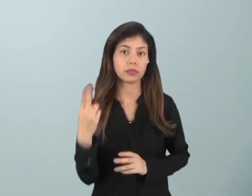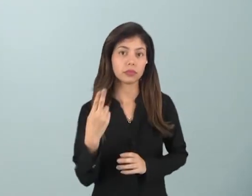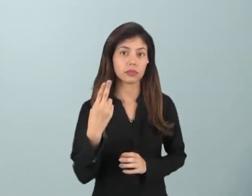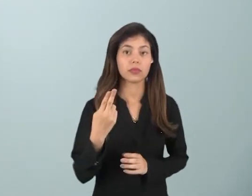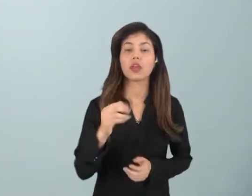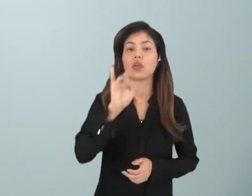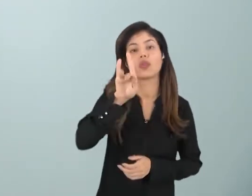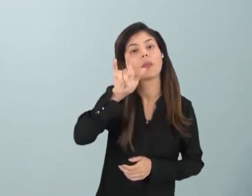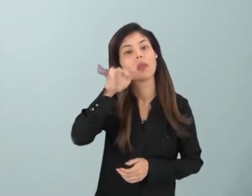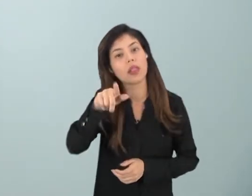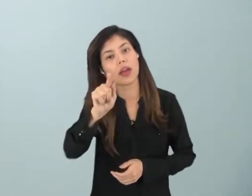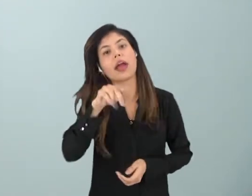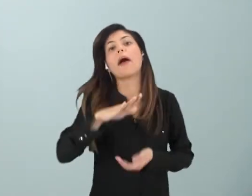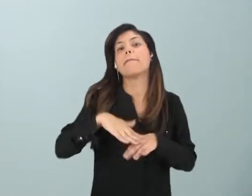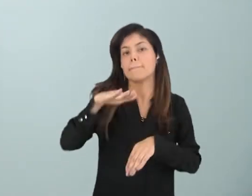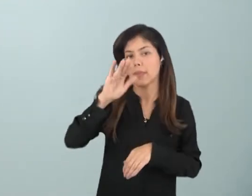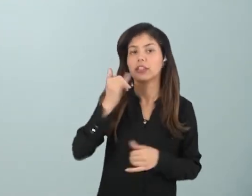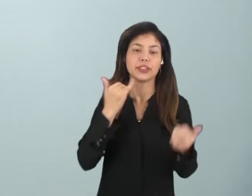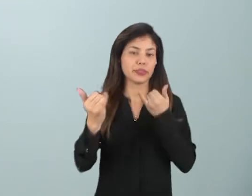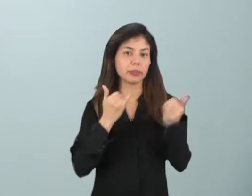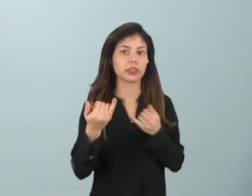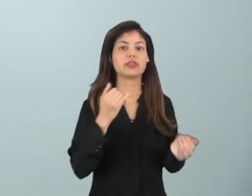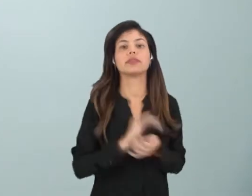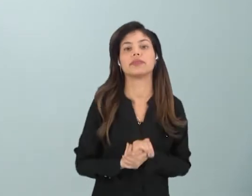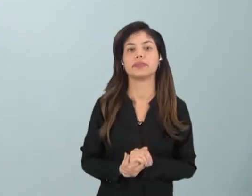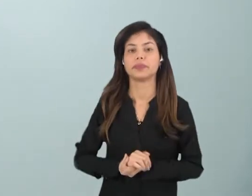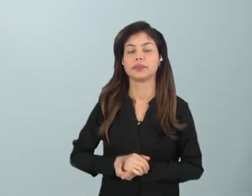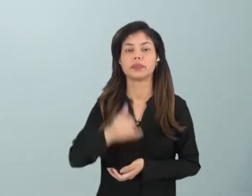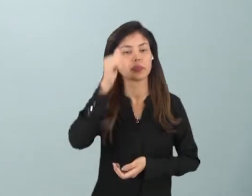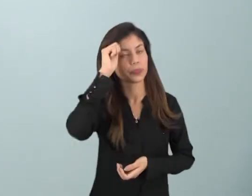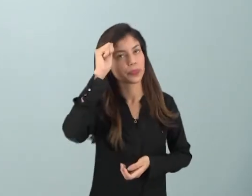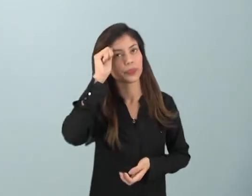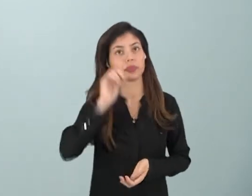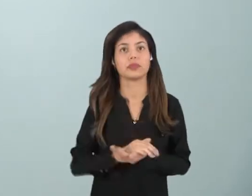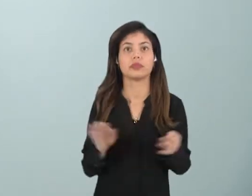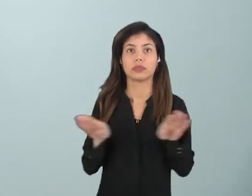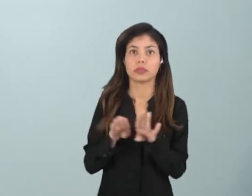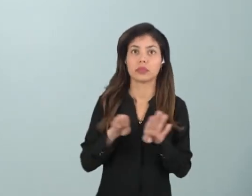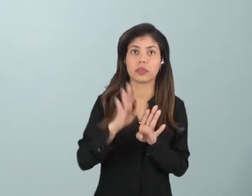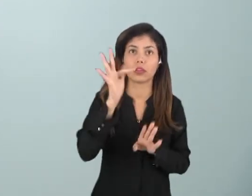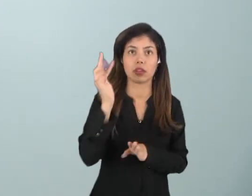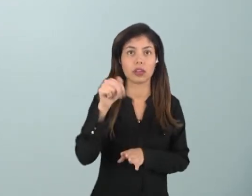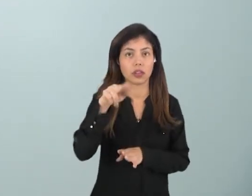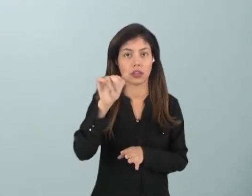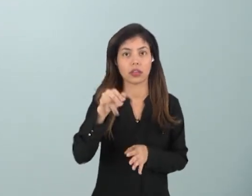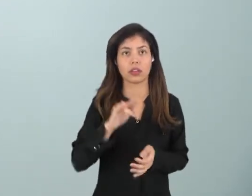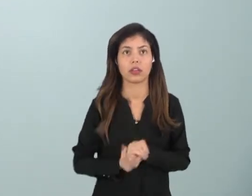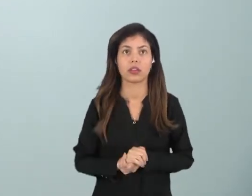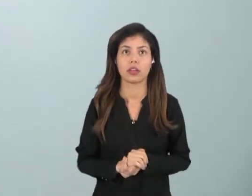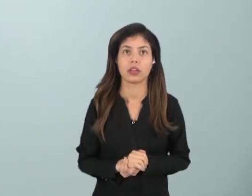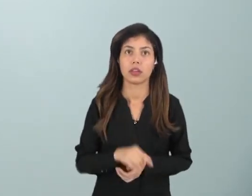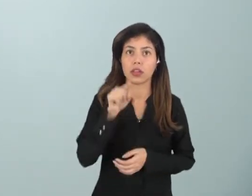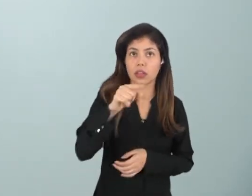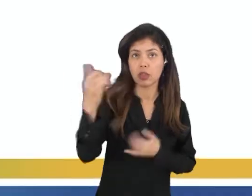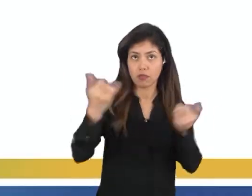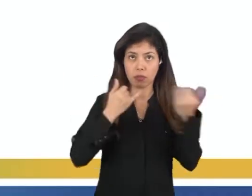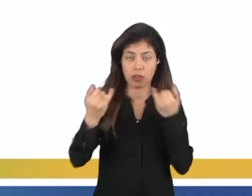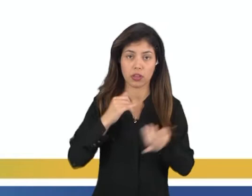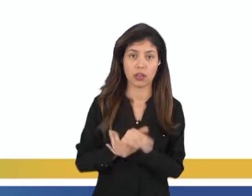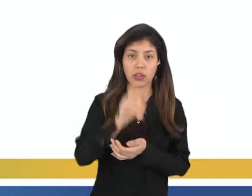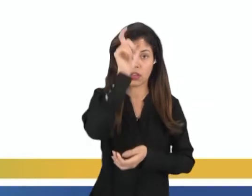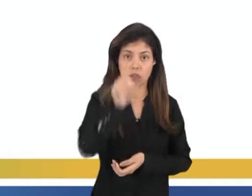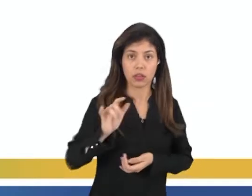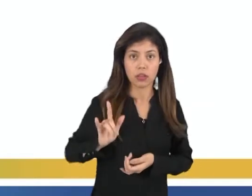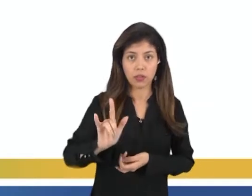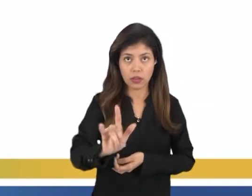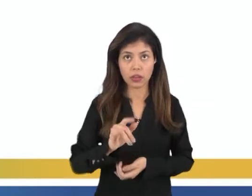do autor, que coloca mais informações sobre essa obra. Nós temos também a fanon. Estas são as informações que os